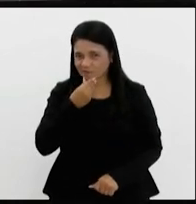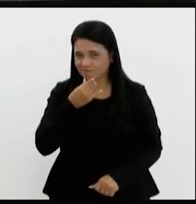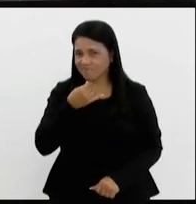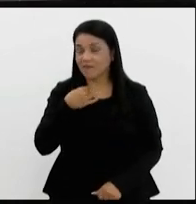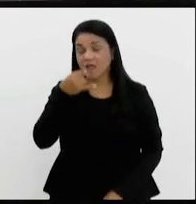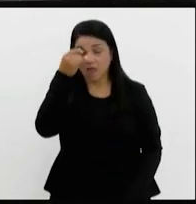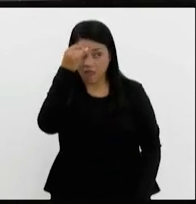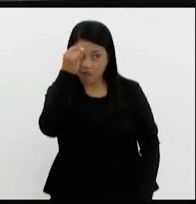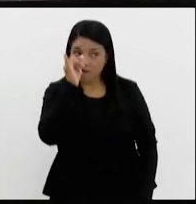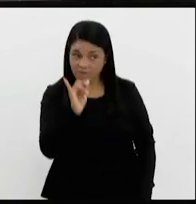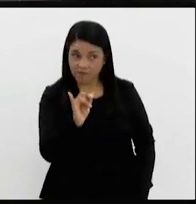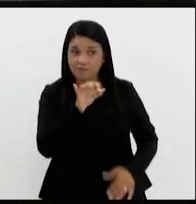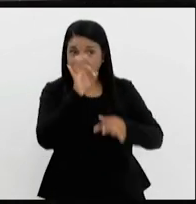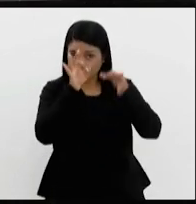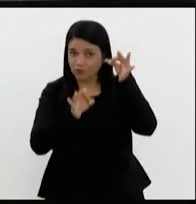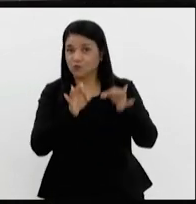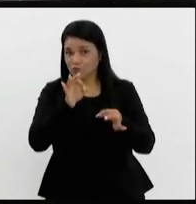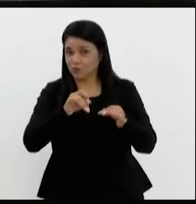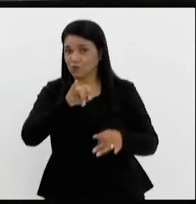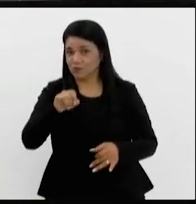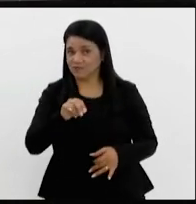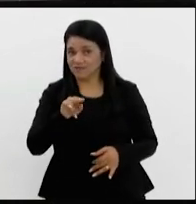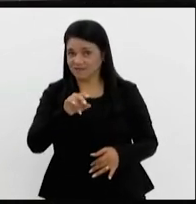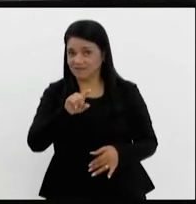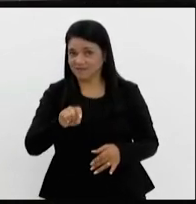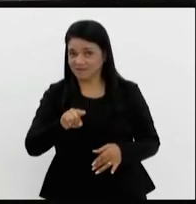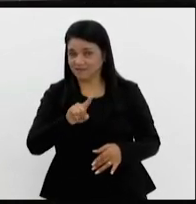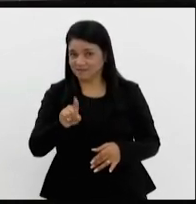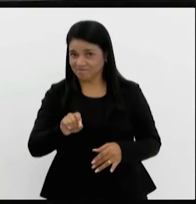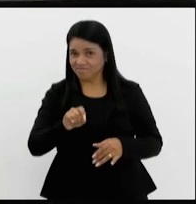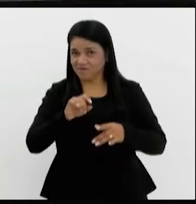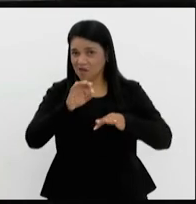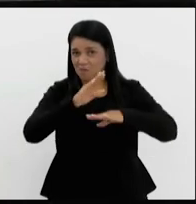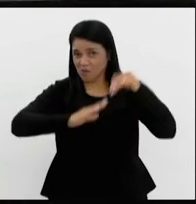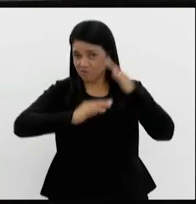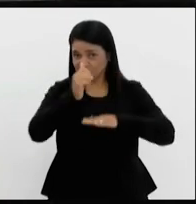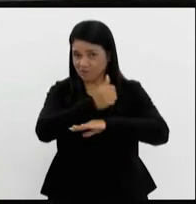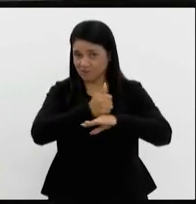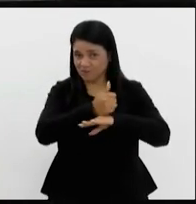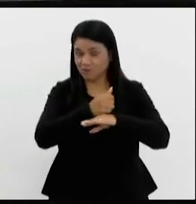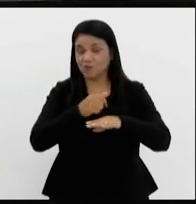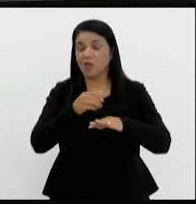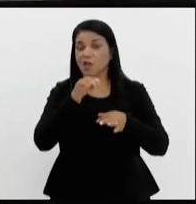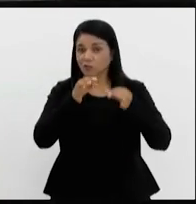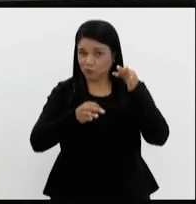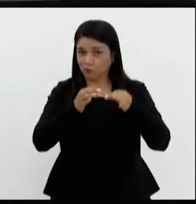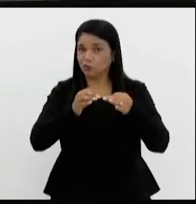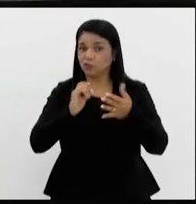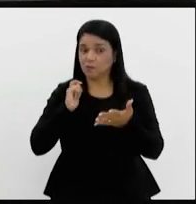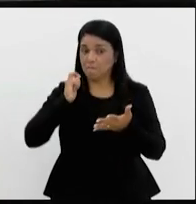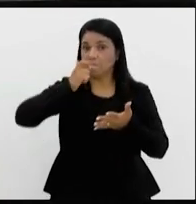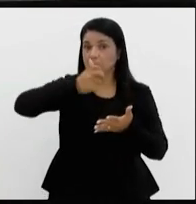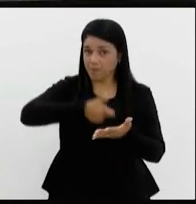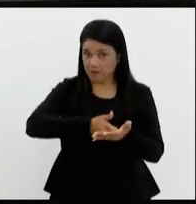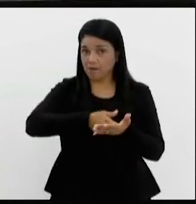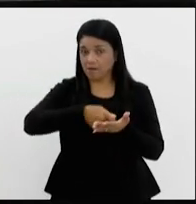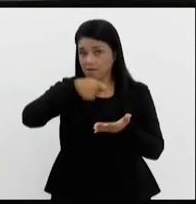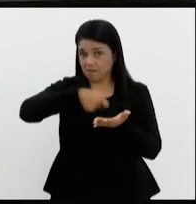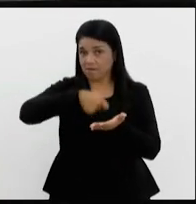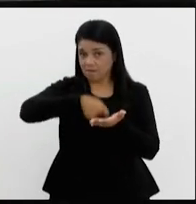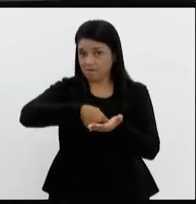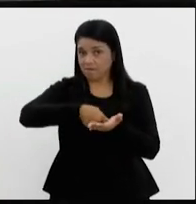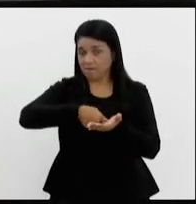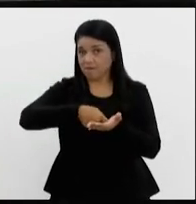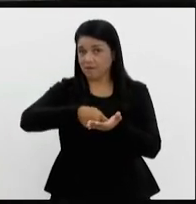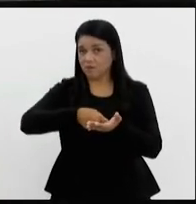isso, senhores juízes. A justiça é aplicada impunemente nesses casos. Não abuseis da